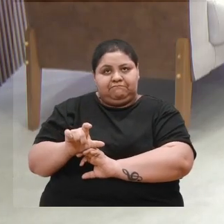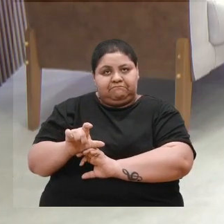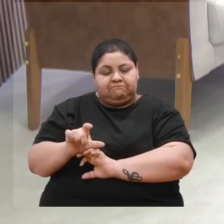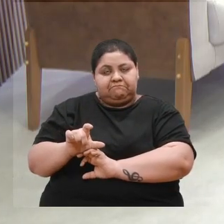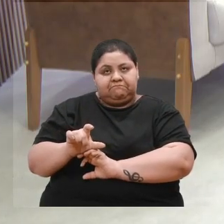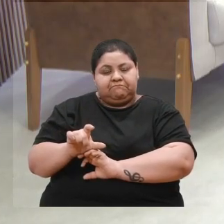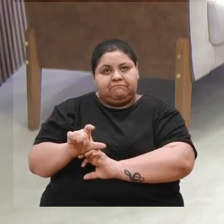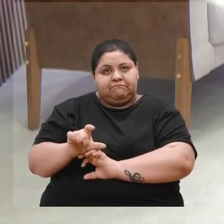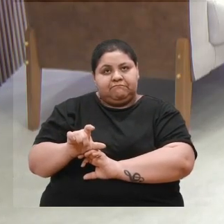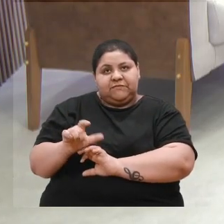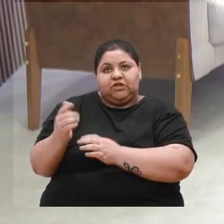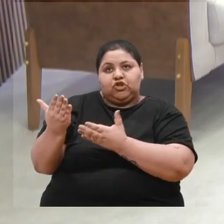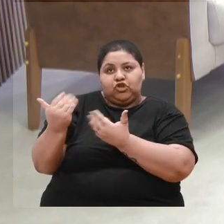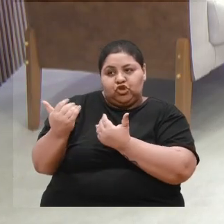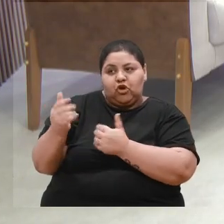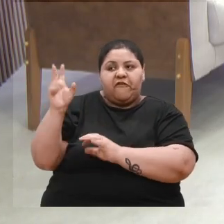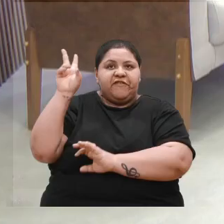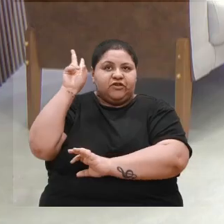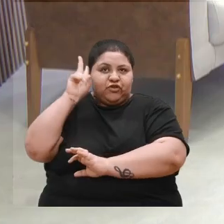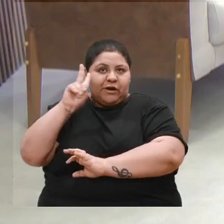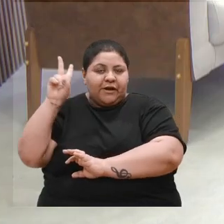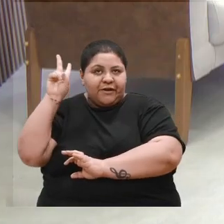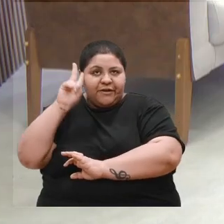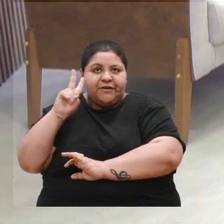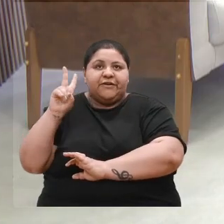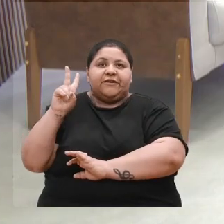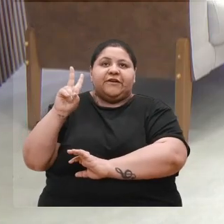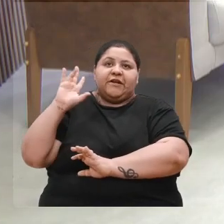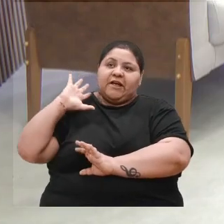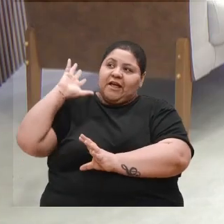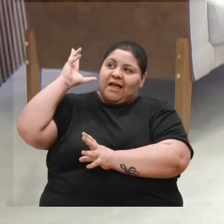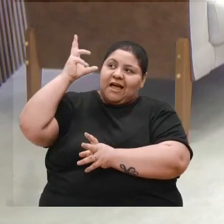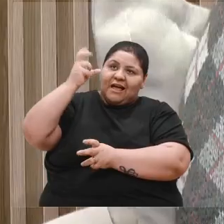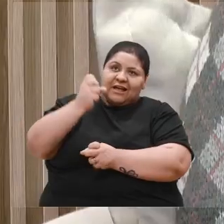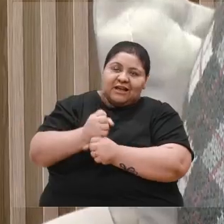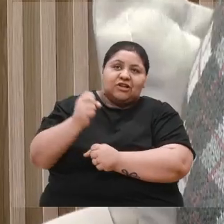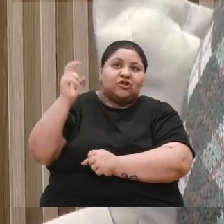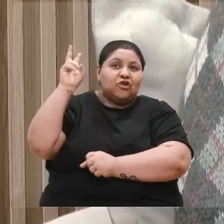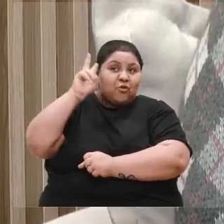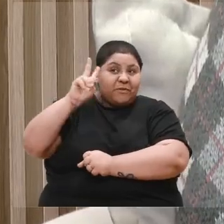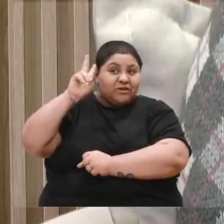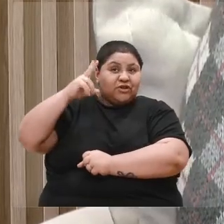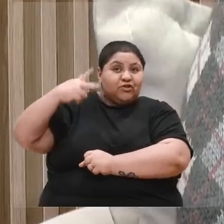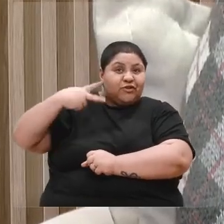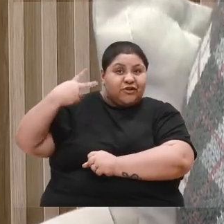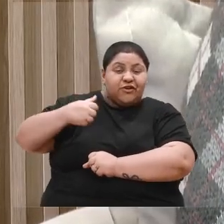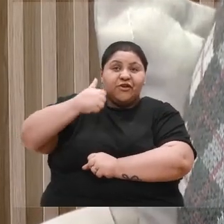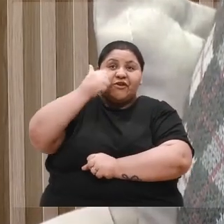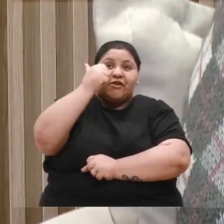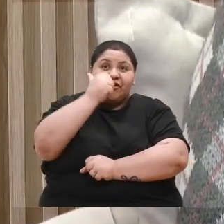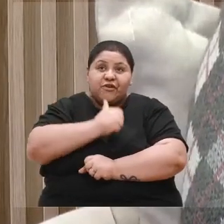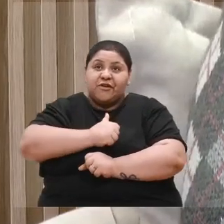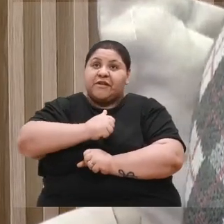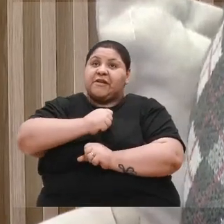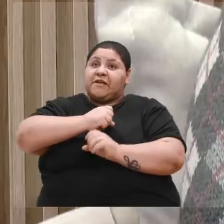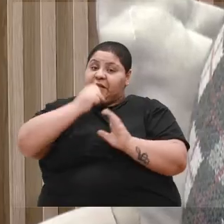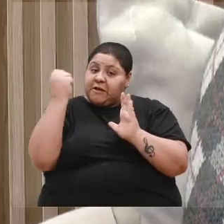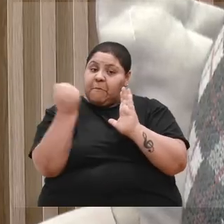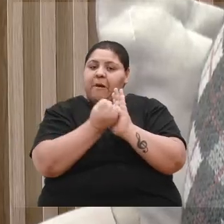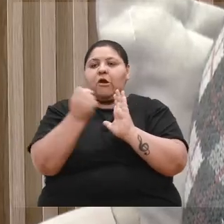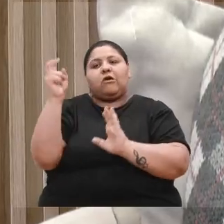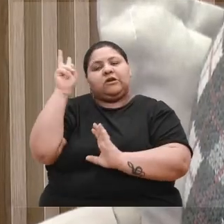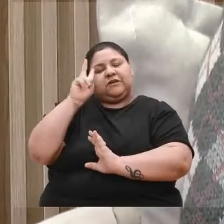uma jovem historiadora, que vai resgatar uma vereadora mulher que marcou a história